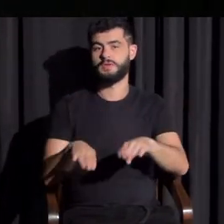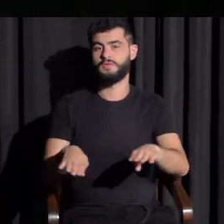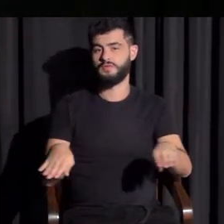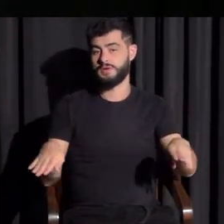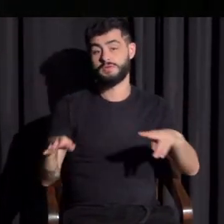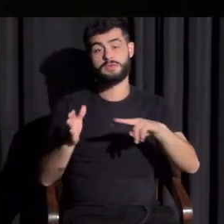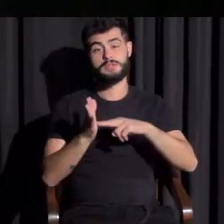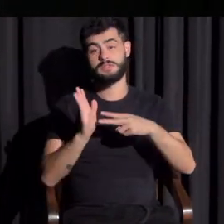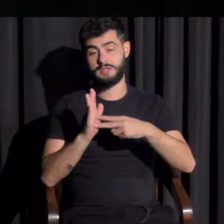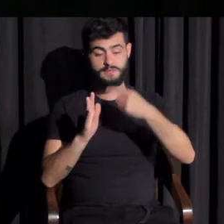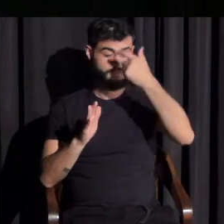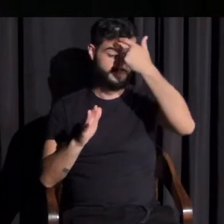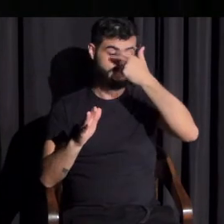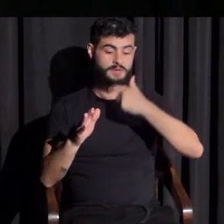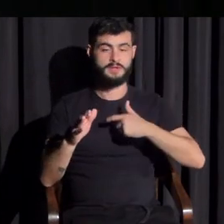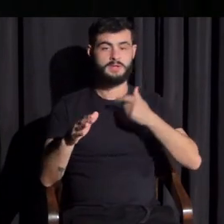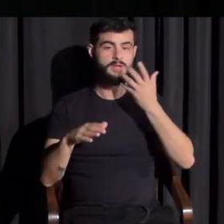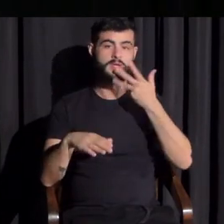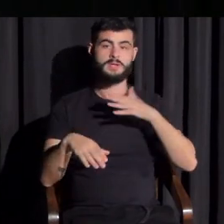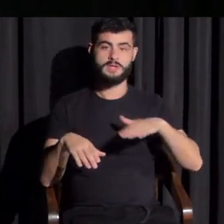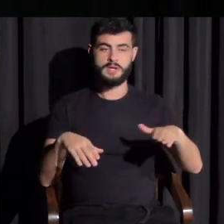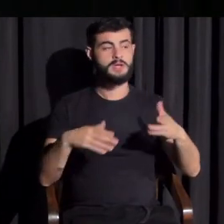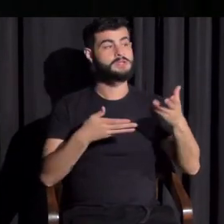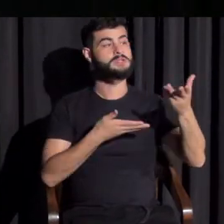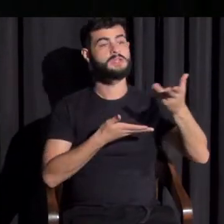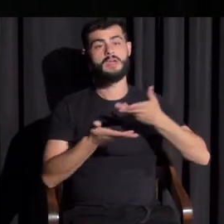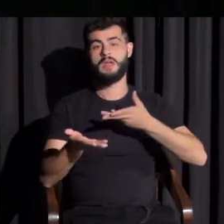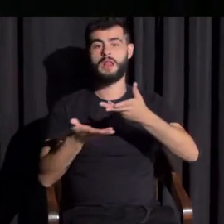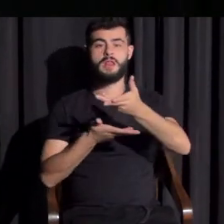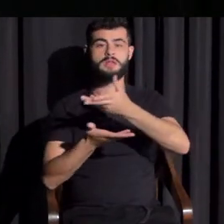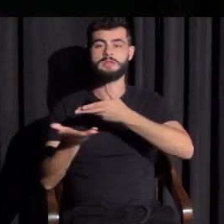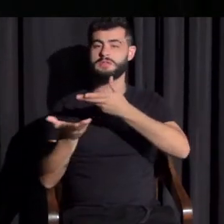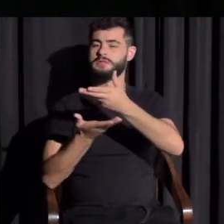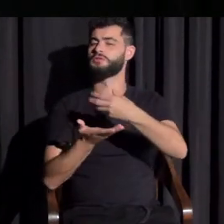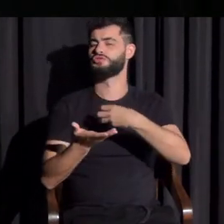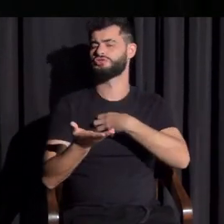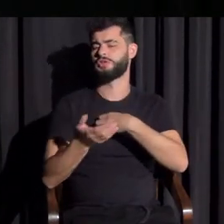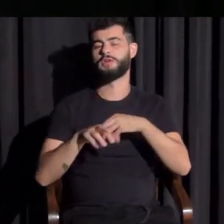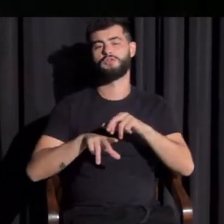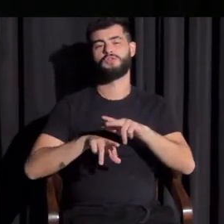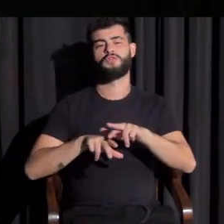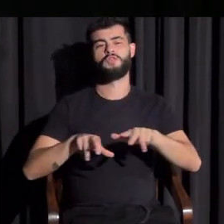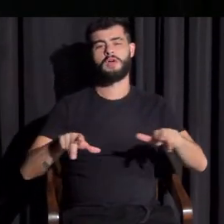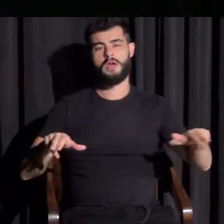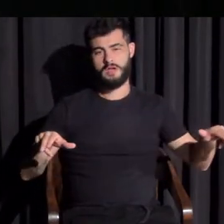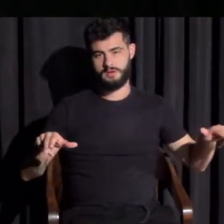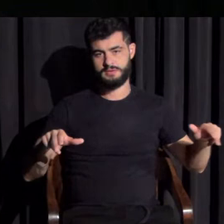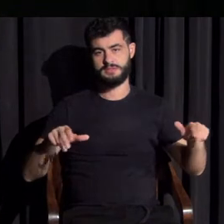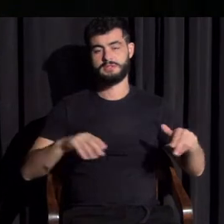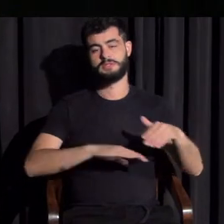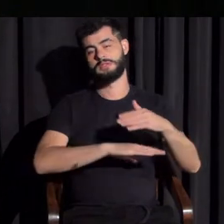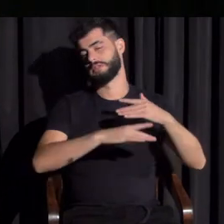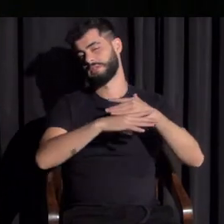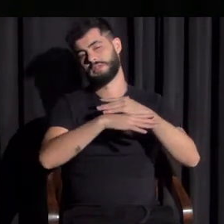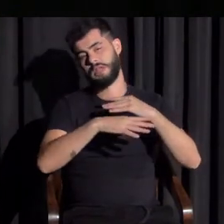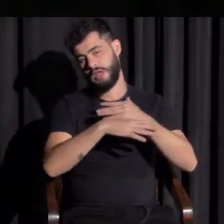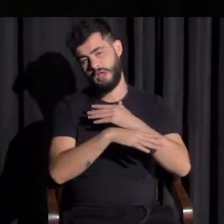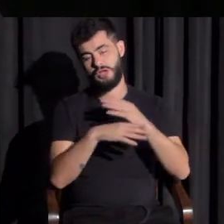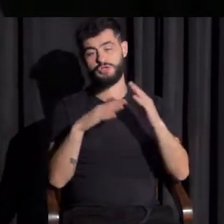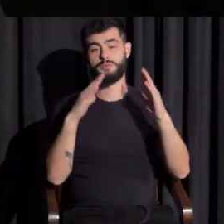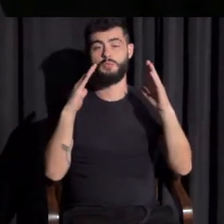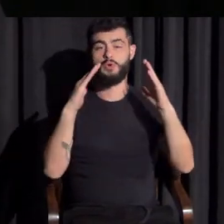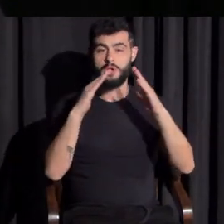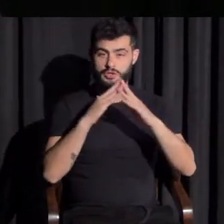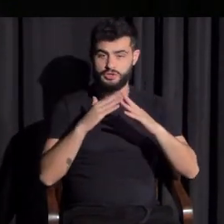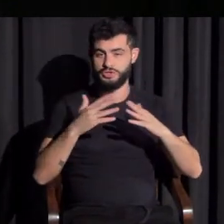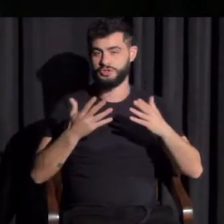relações estabelecidas com as diferentes camadas e as diferentes lutas pela cidade, pela moradia e pela vida. Então, eu